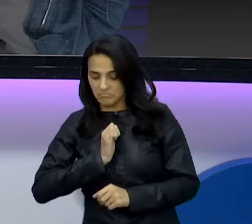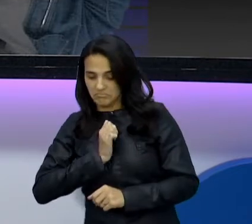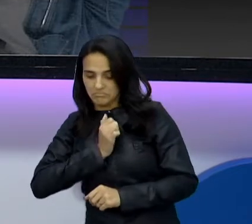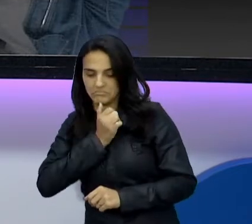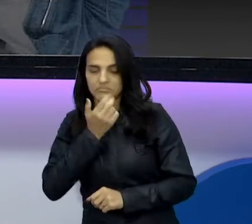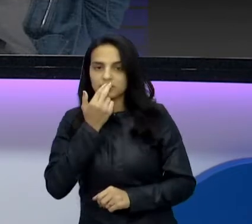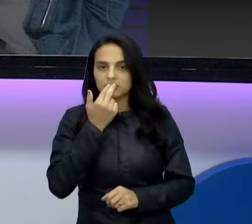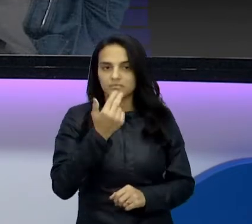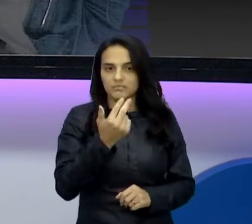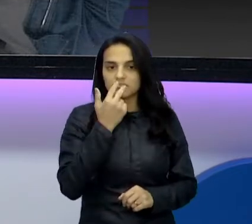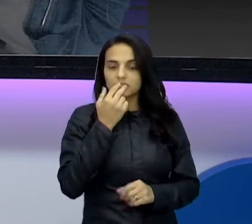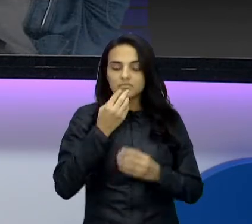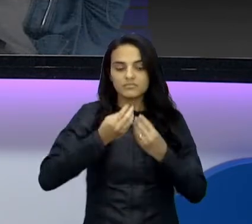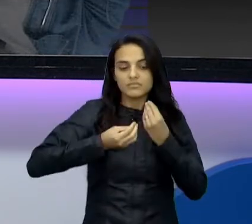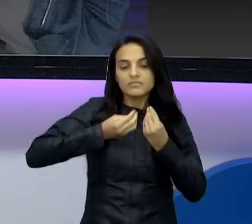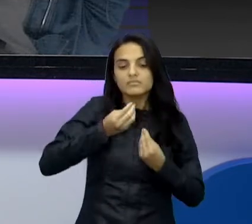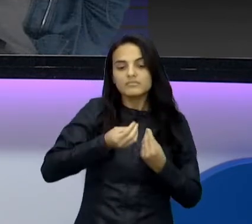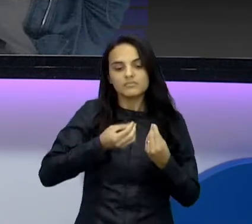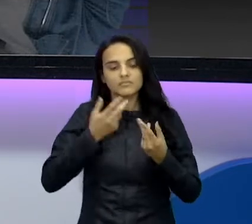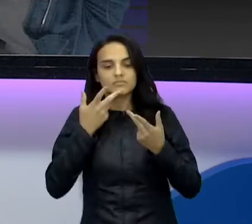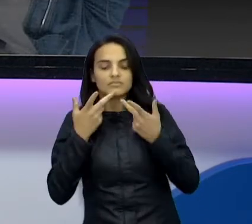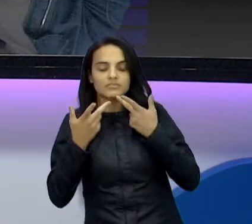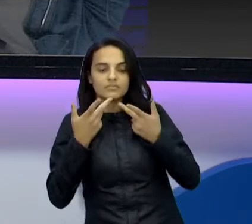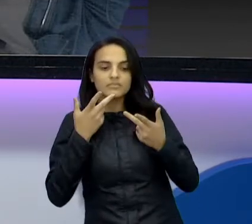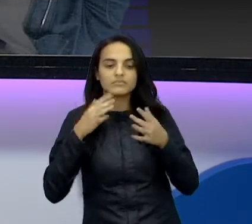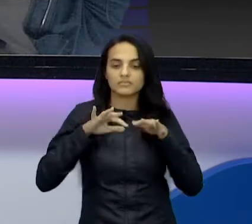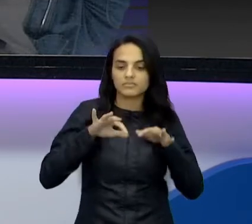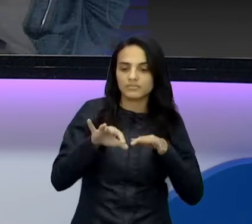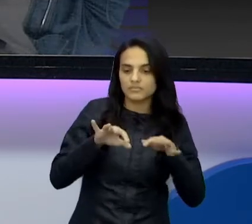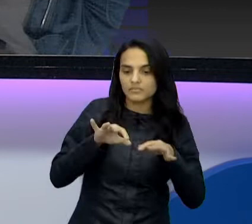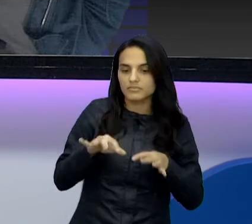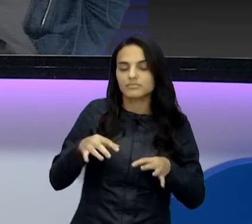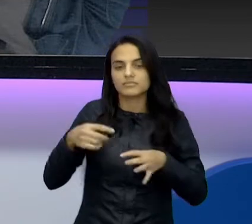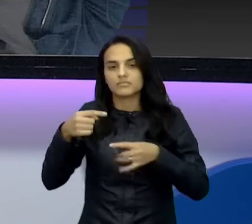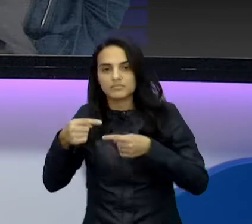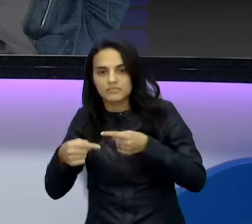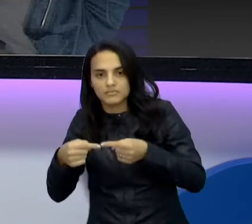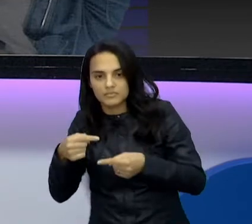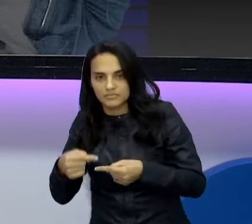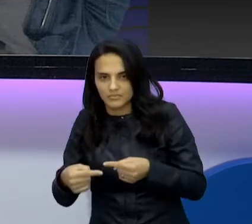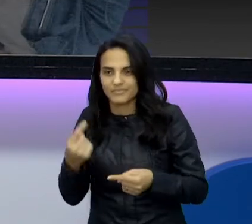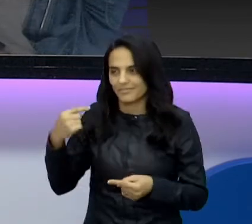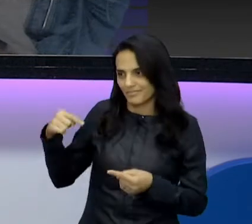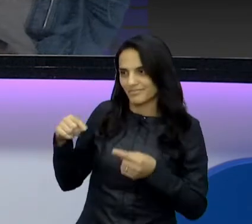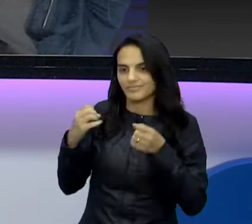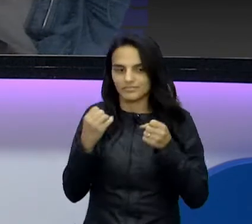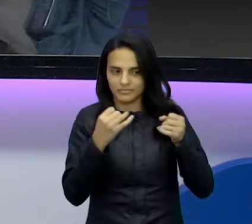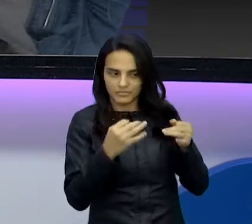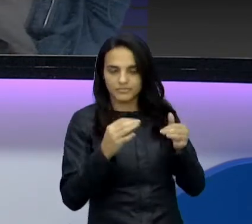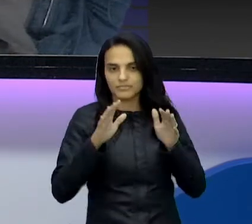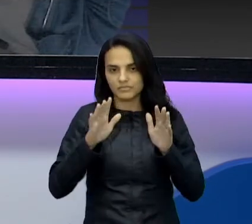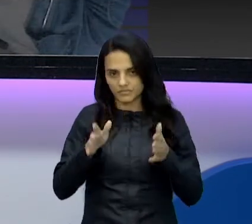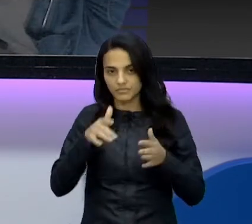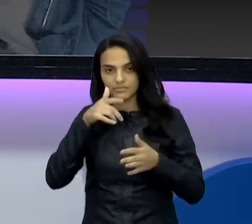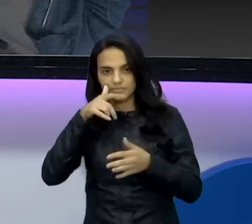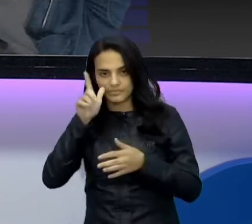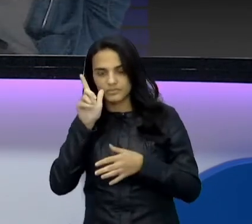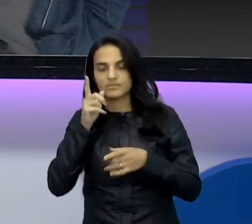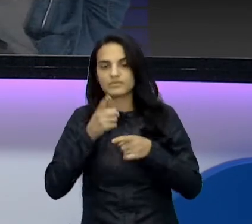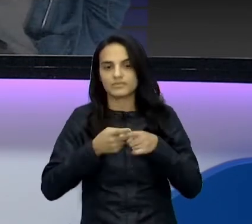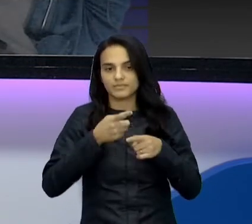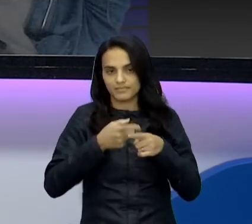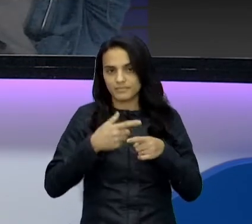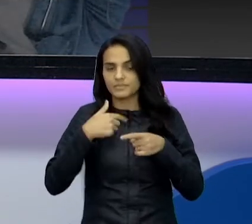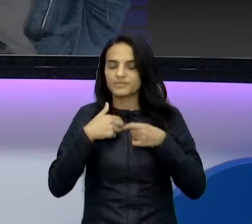Linguística. Como o falar se movimenta com o tempo? Que vem aquilo que a gente comentou ontem, né? Porque